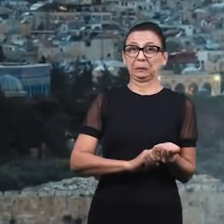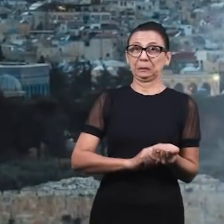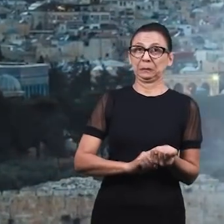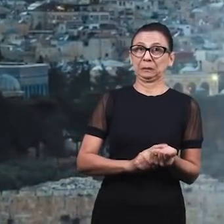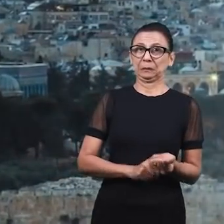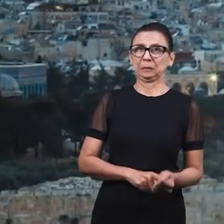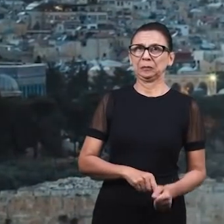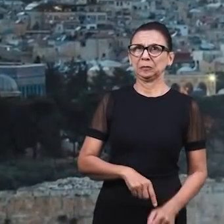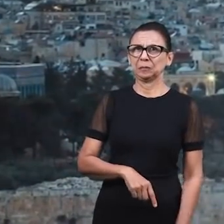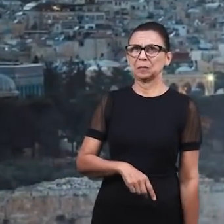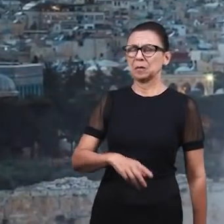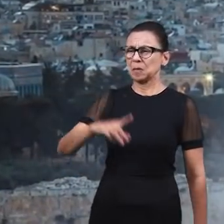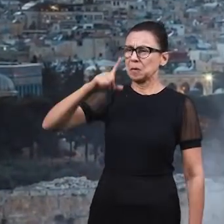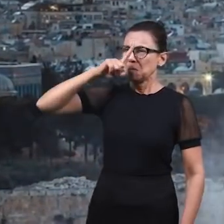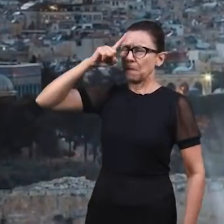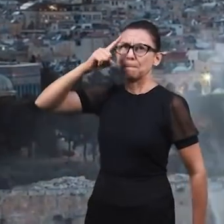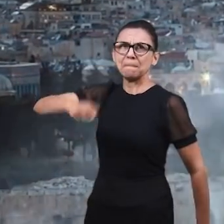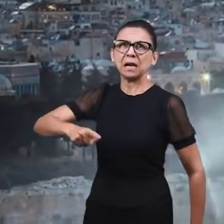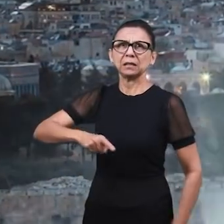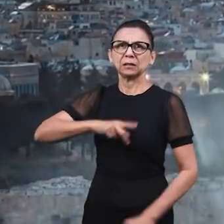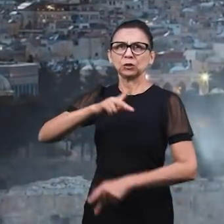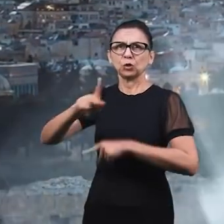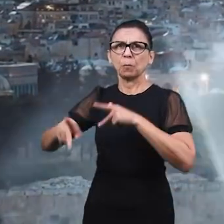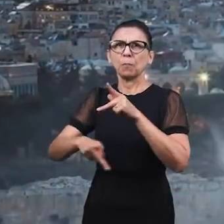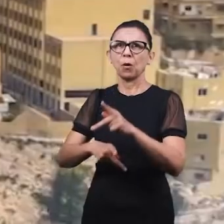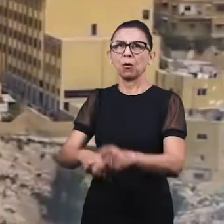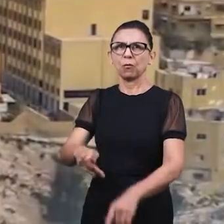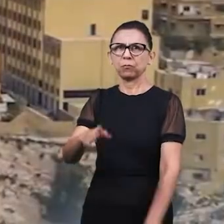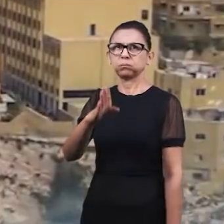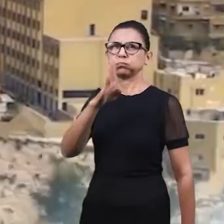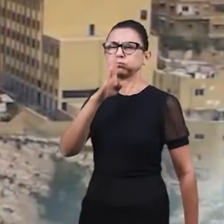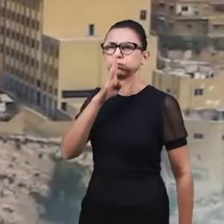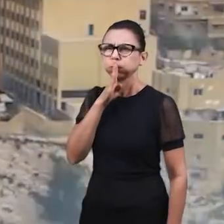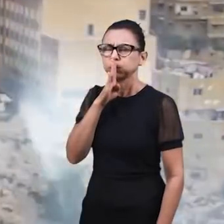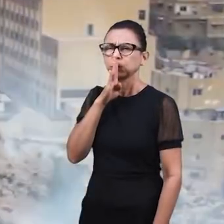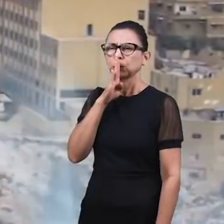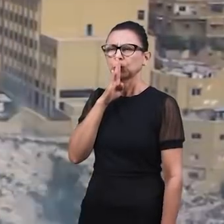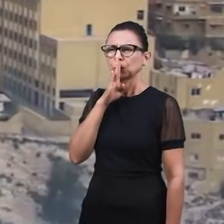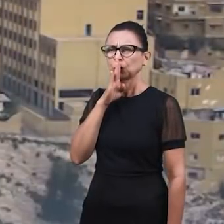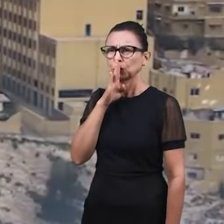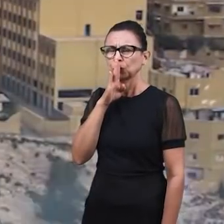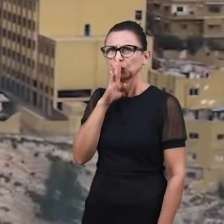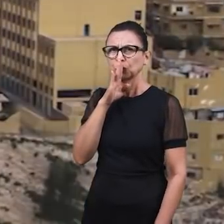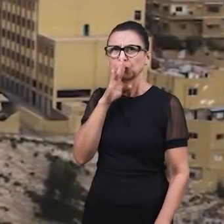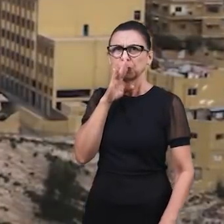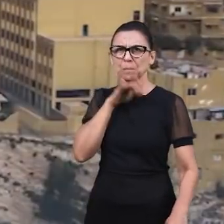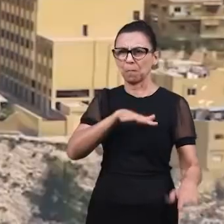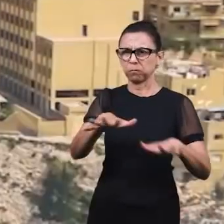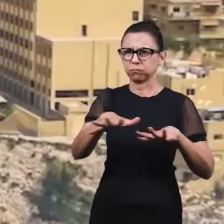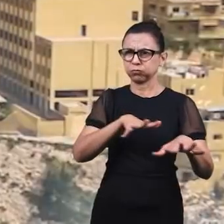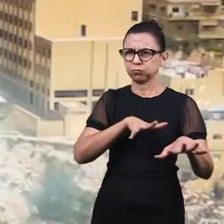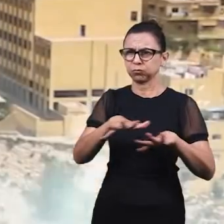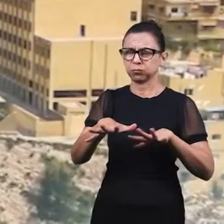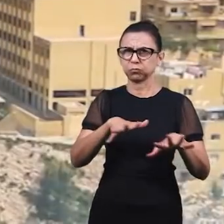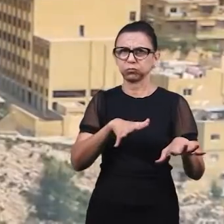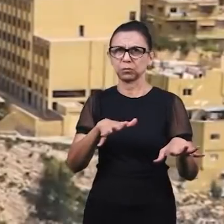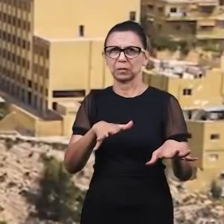ansiedade. Mande que o povo se cale, não perturbe